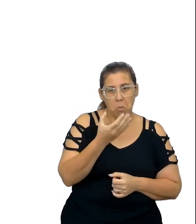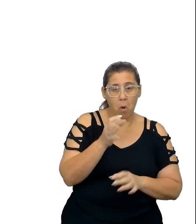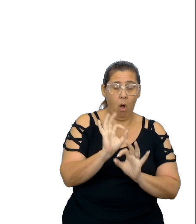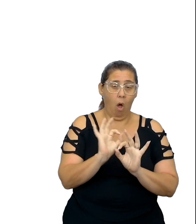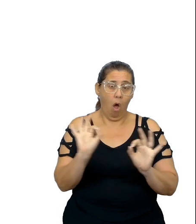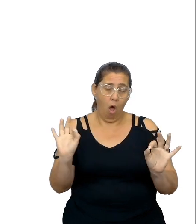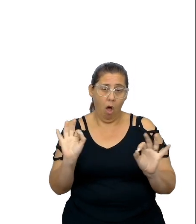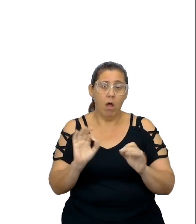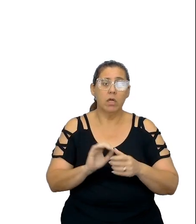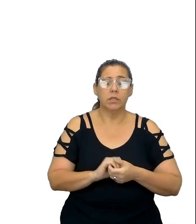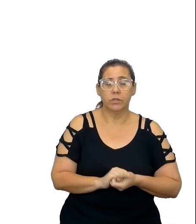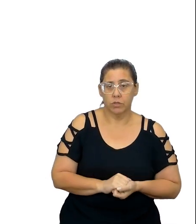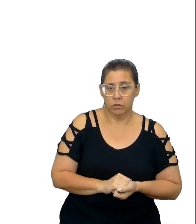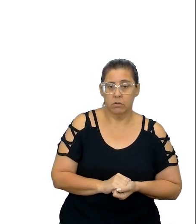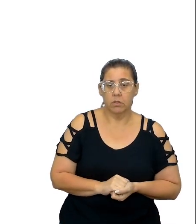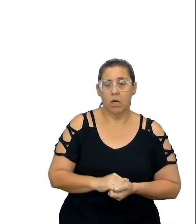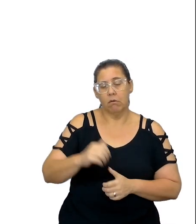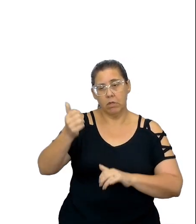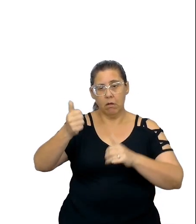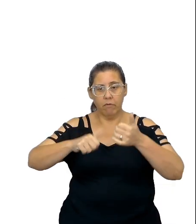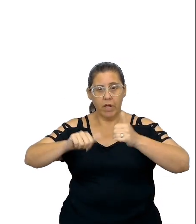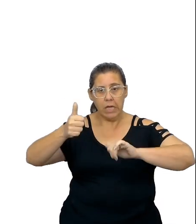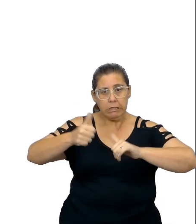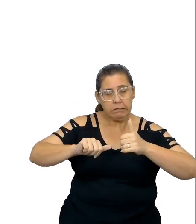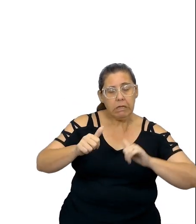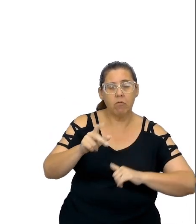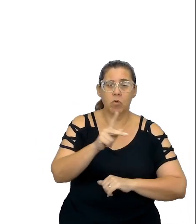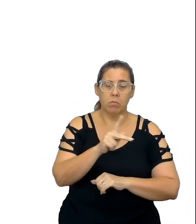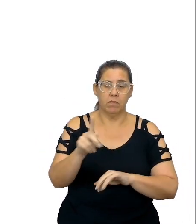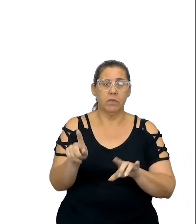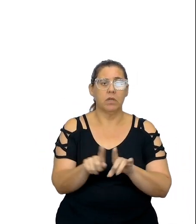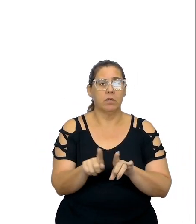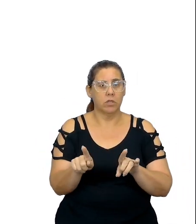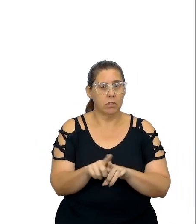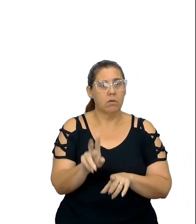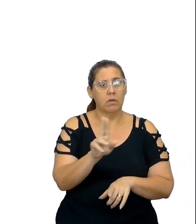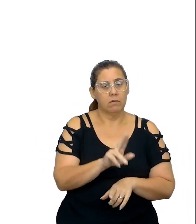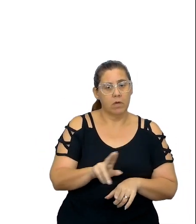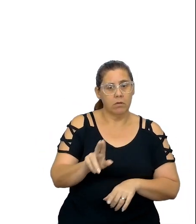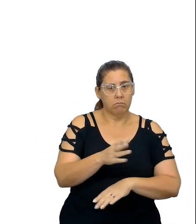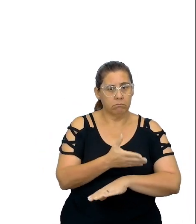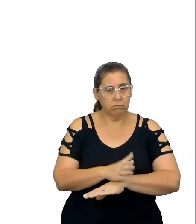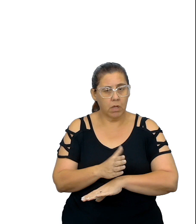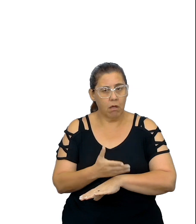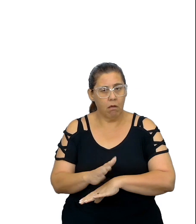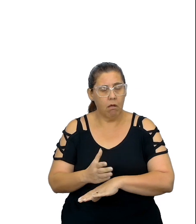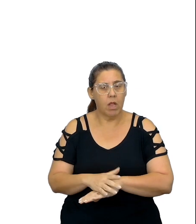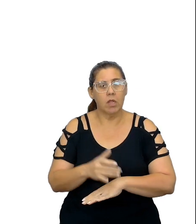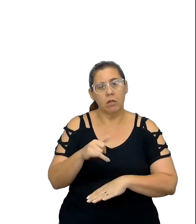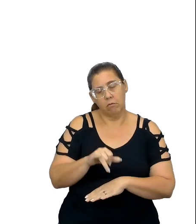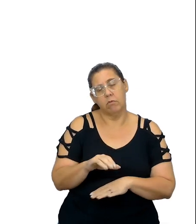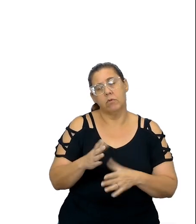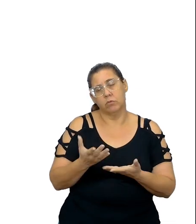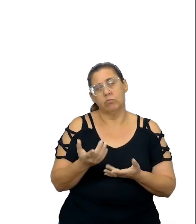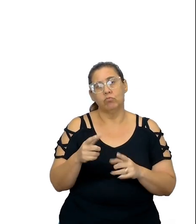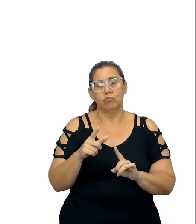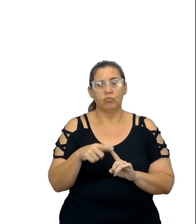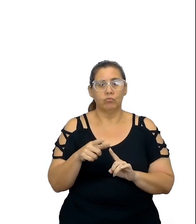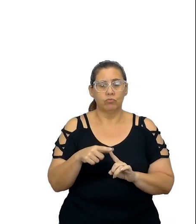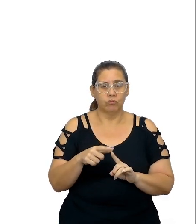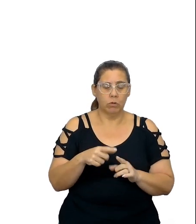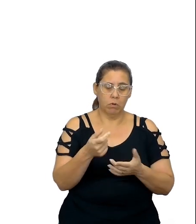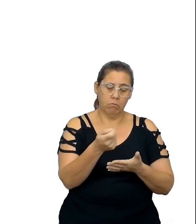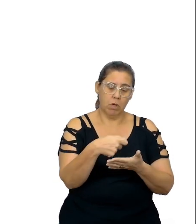ótima, e não, eles vão fazendo essa avaliação, e o professor também vai usando esse instrumento como se fossem uma espécie, né, de